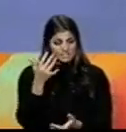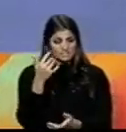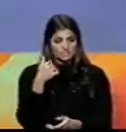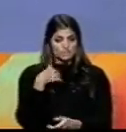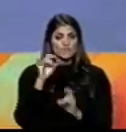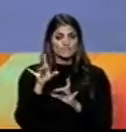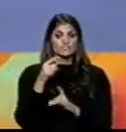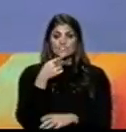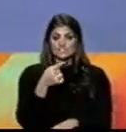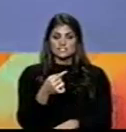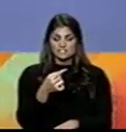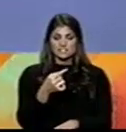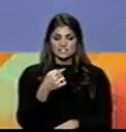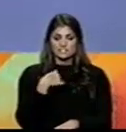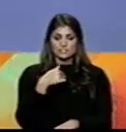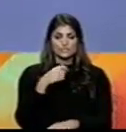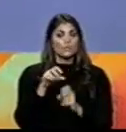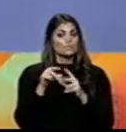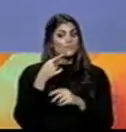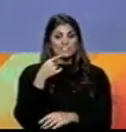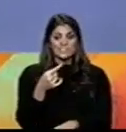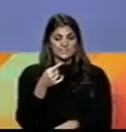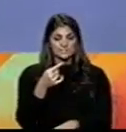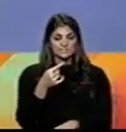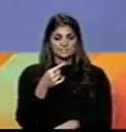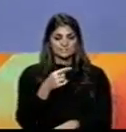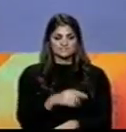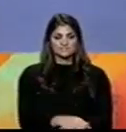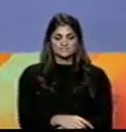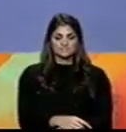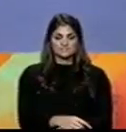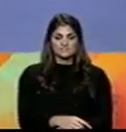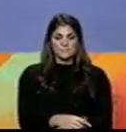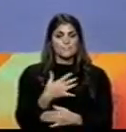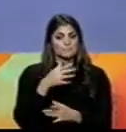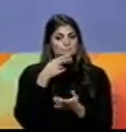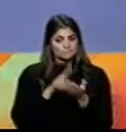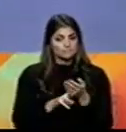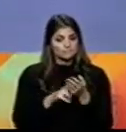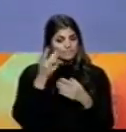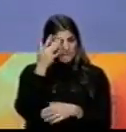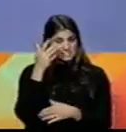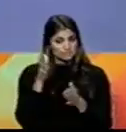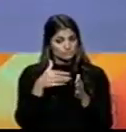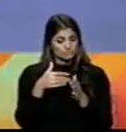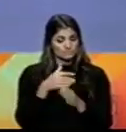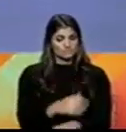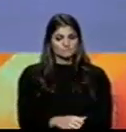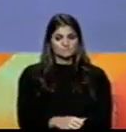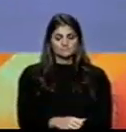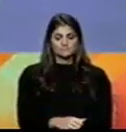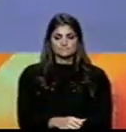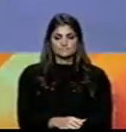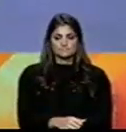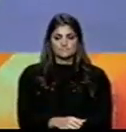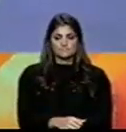evito dizer, não é? Que eu geralmente nunca digo que é não, super fácil. Nada mesmo. Não, mas são mesmo, sabes? Olha, pãozinho... Tem